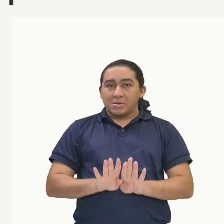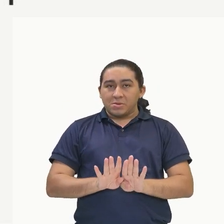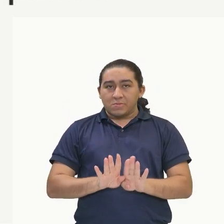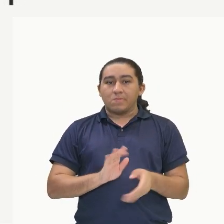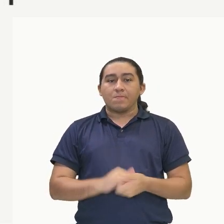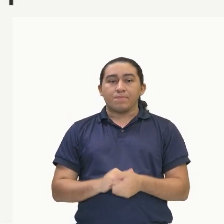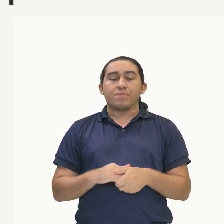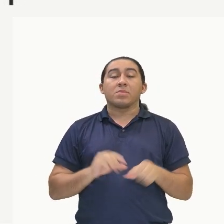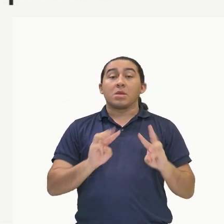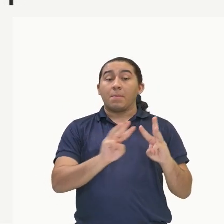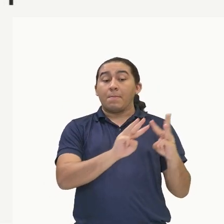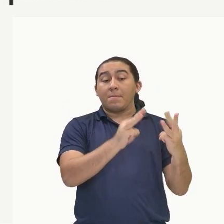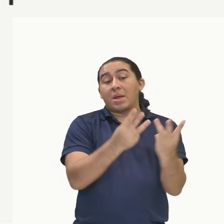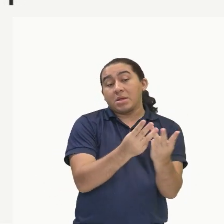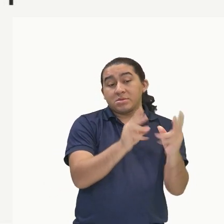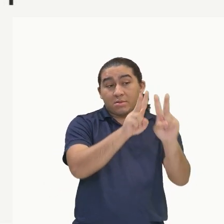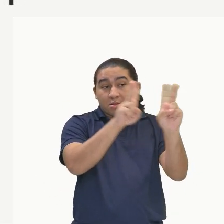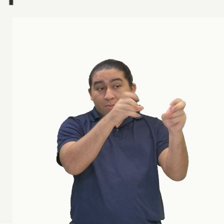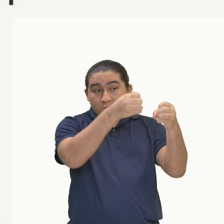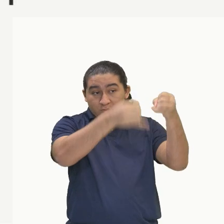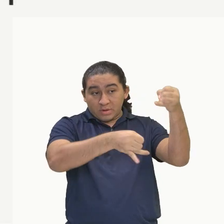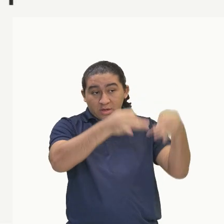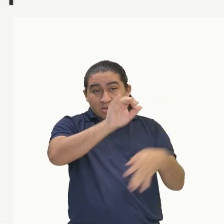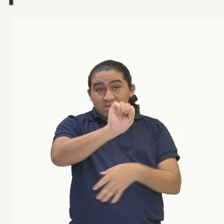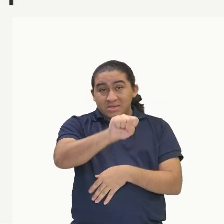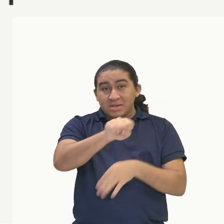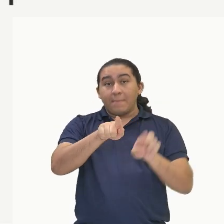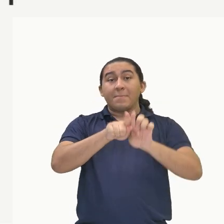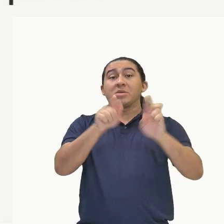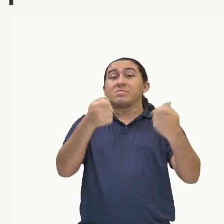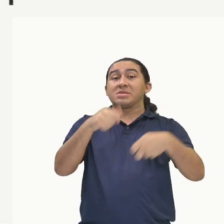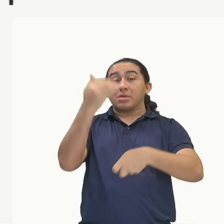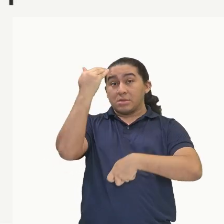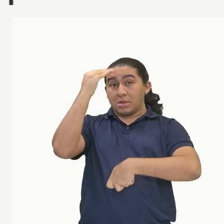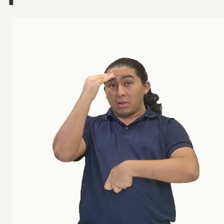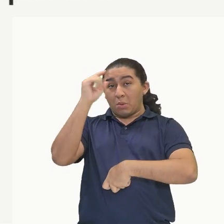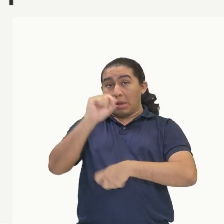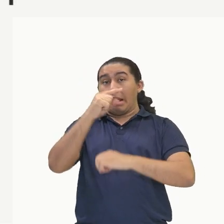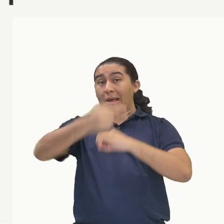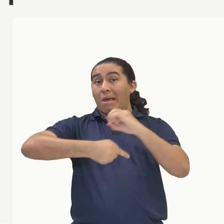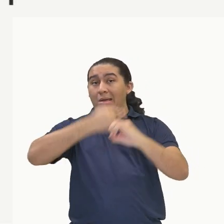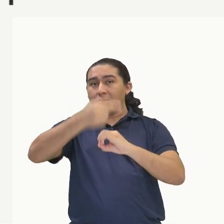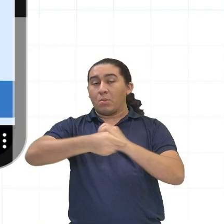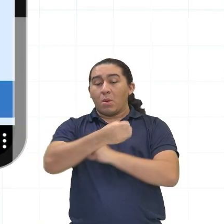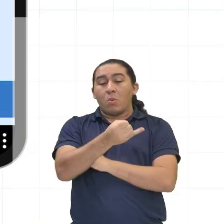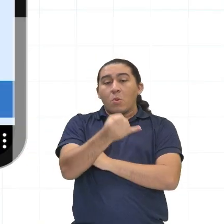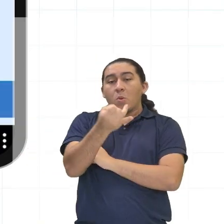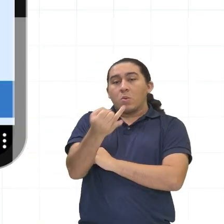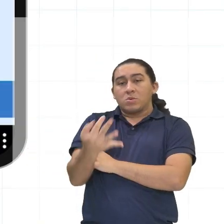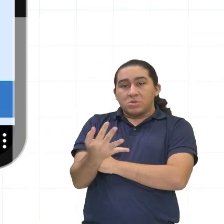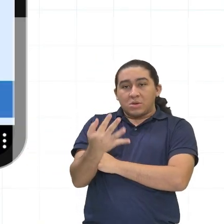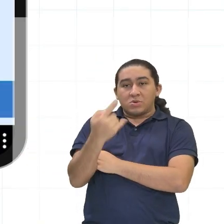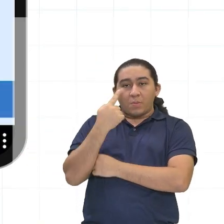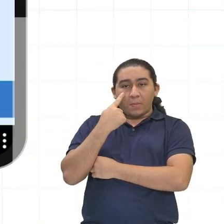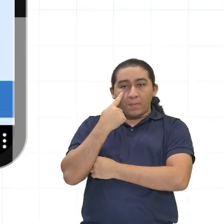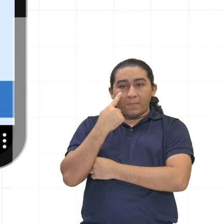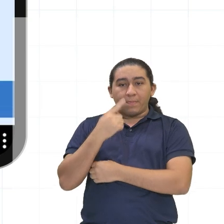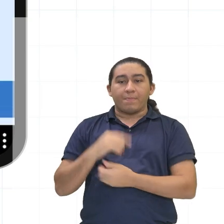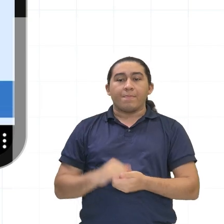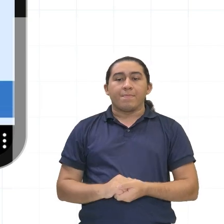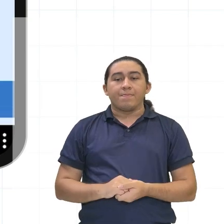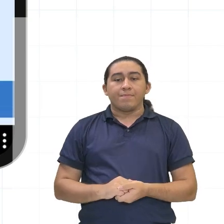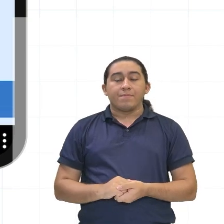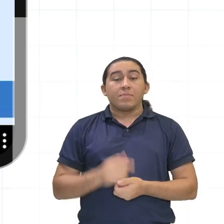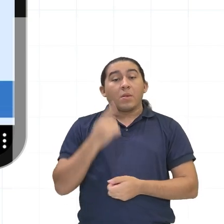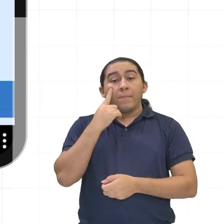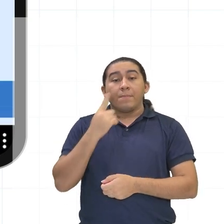da massa, também existe a quantidade de átomos, tá? Então, dê uma olhada aqui. Aqui eu